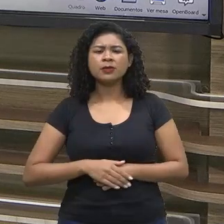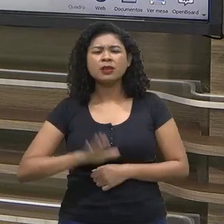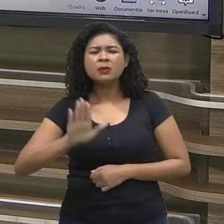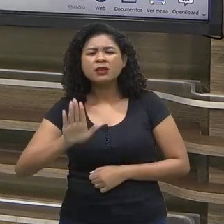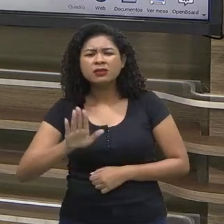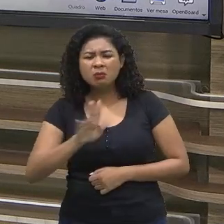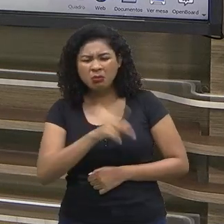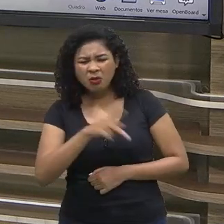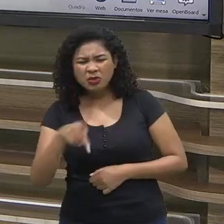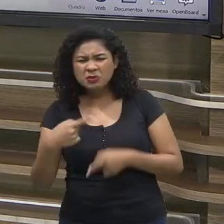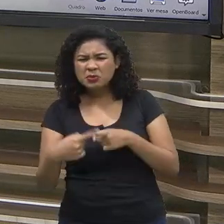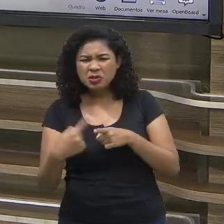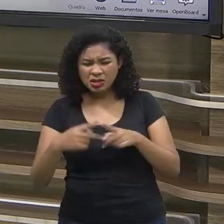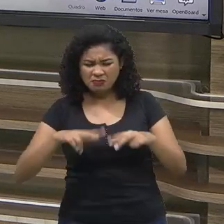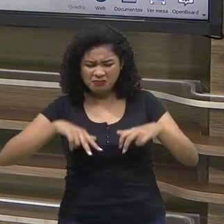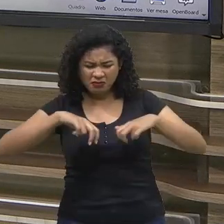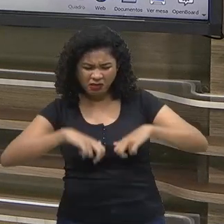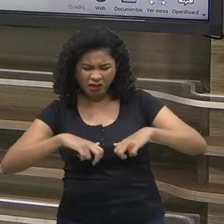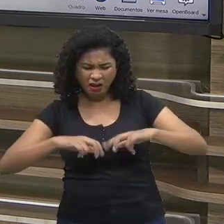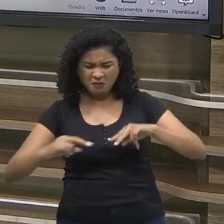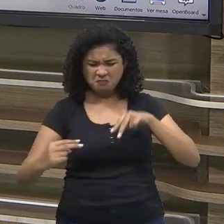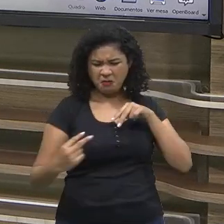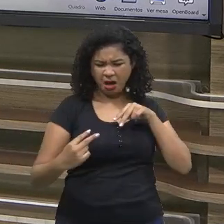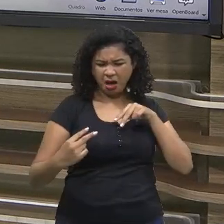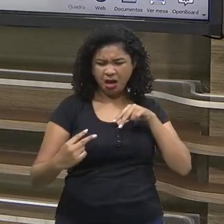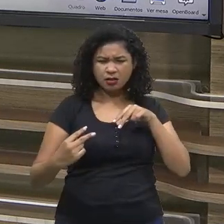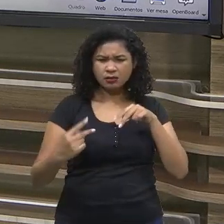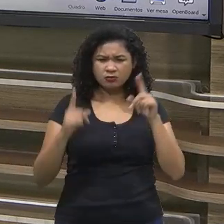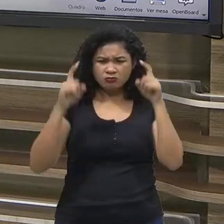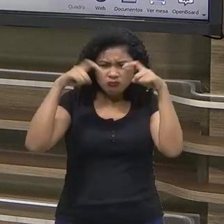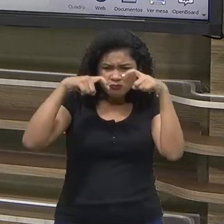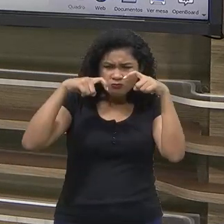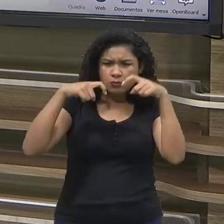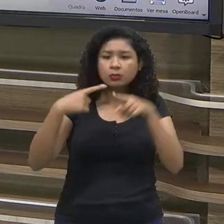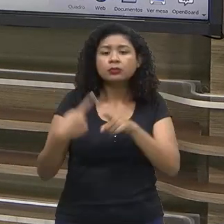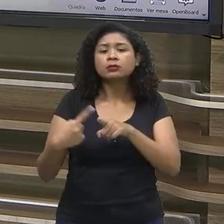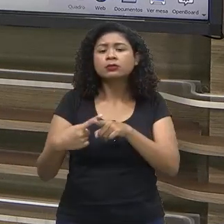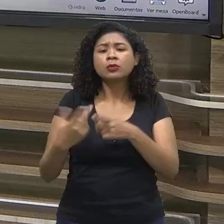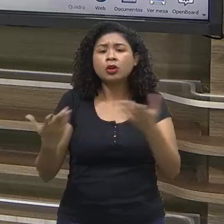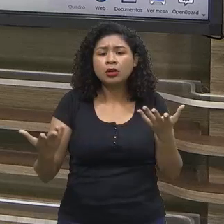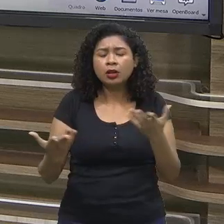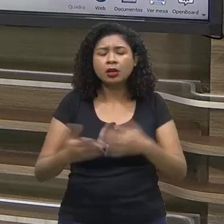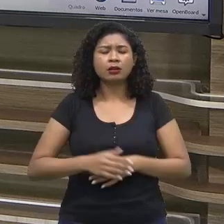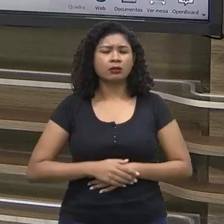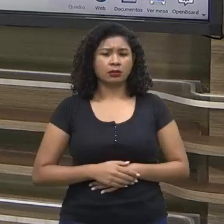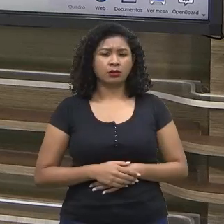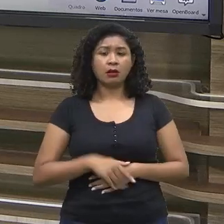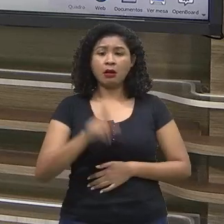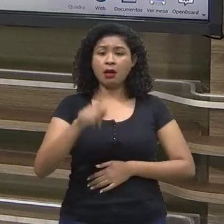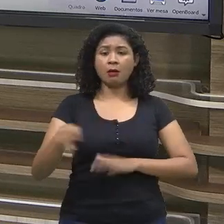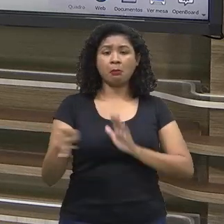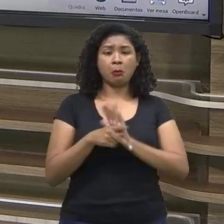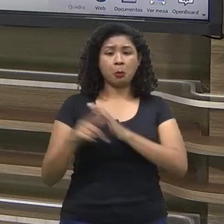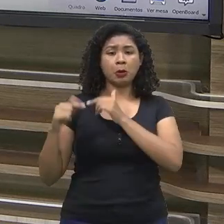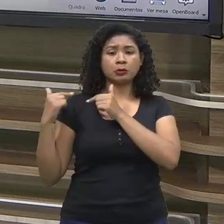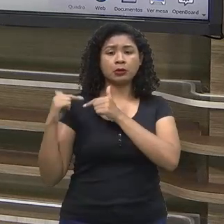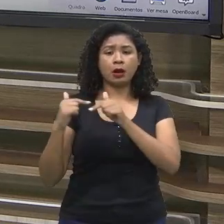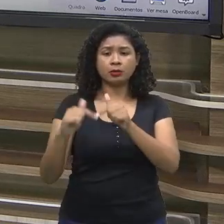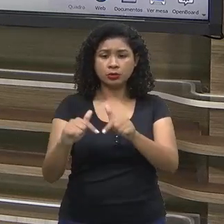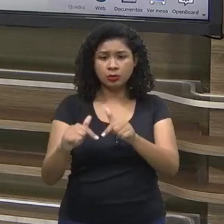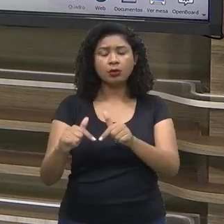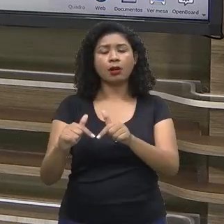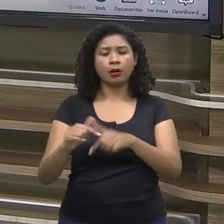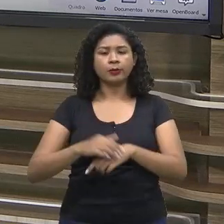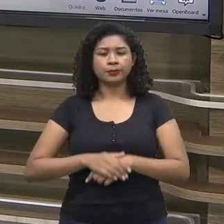se ajoelhar? Por que se encarar? Bom, isso faz parte do ritual do ruca-ruca, né? Para a cultura